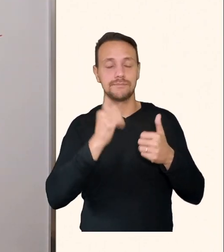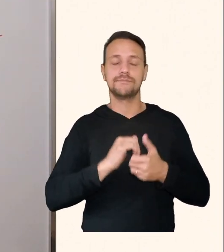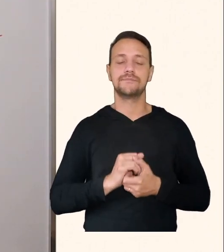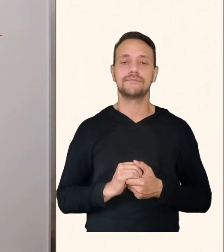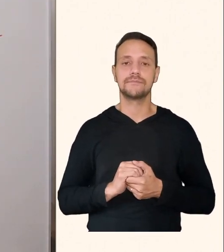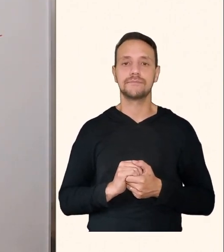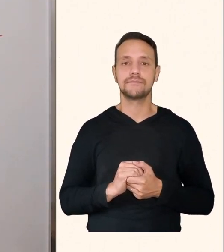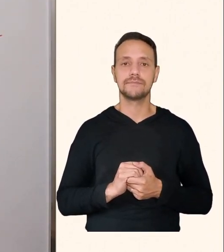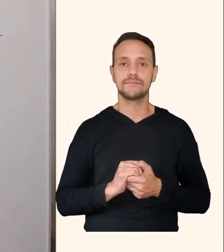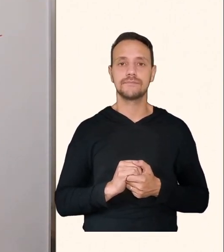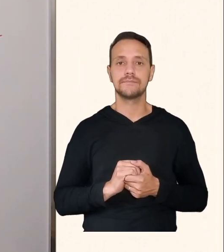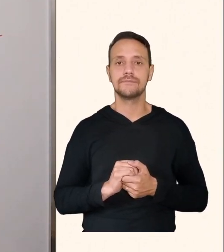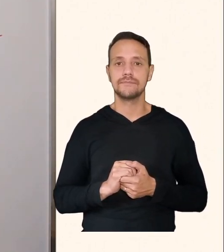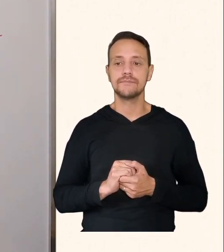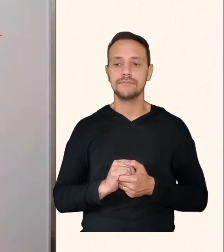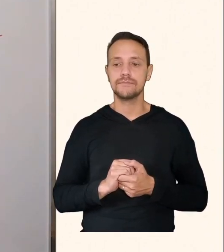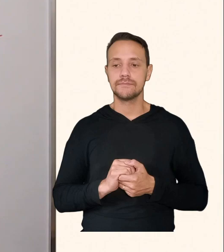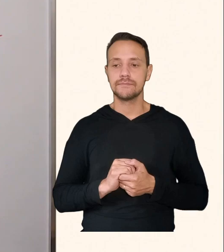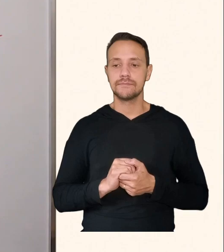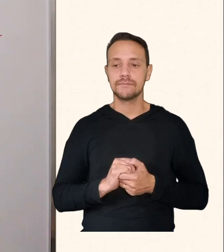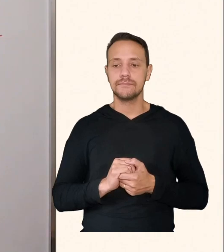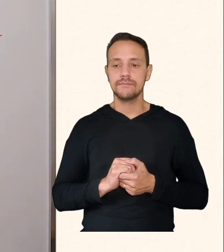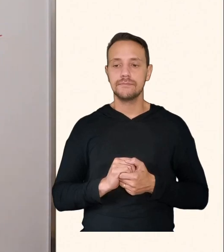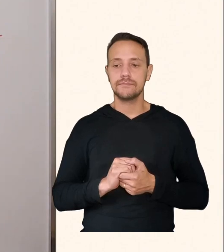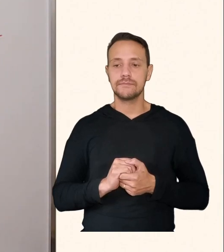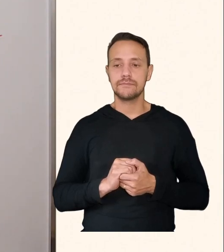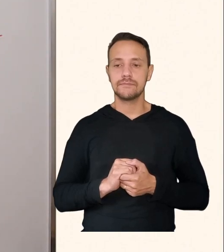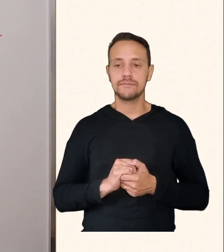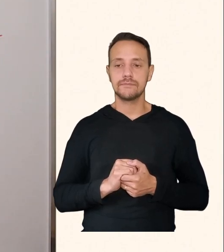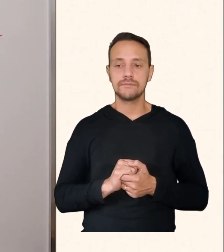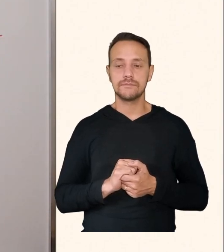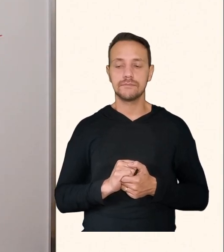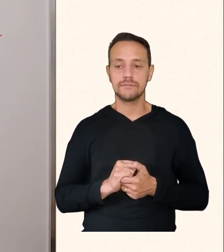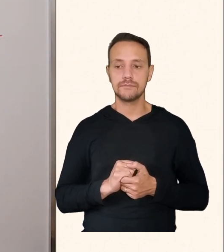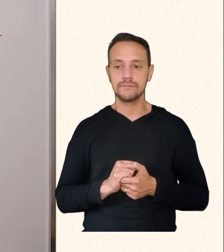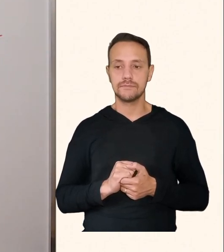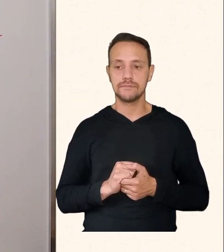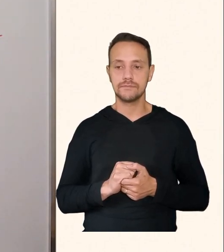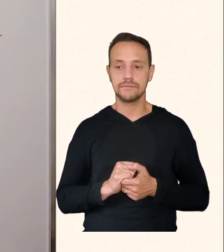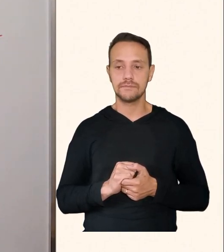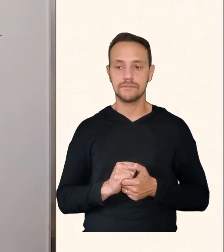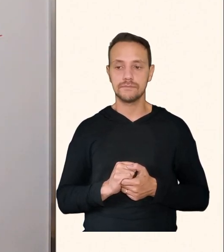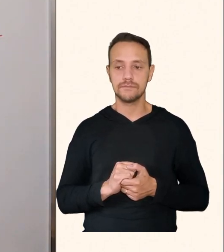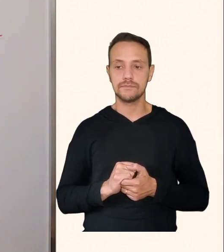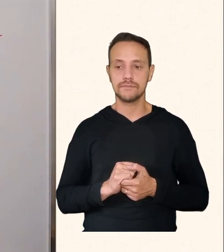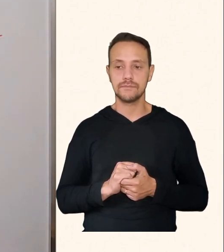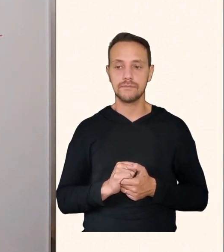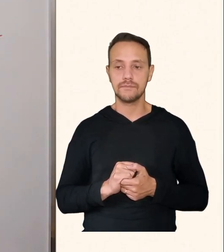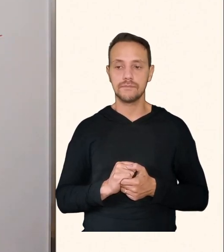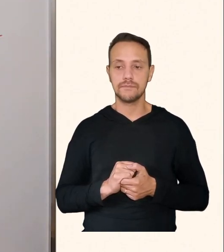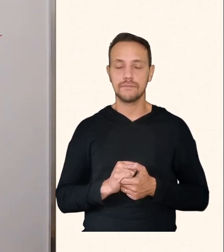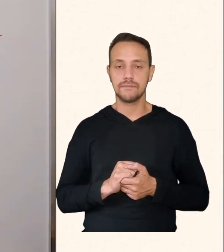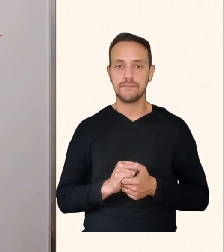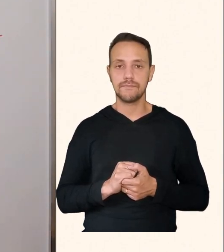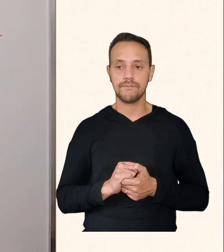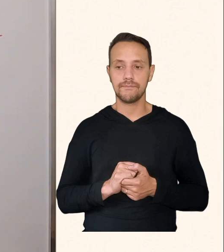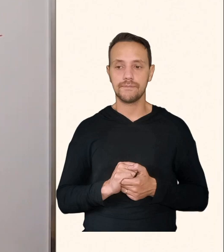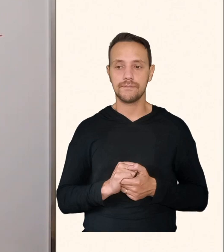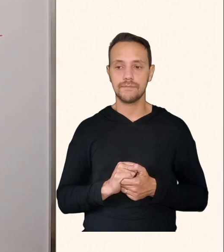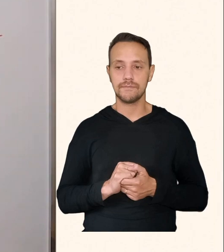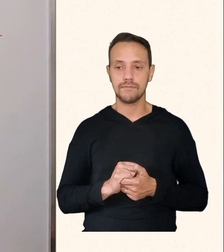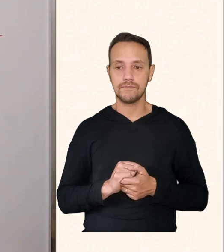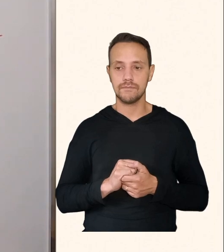ou negativo, mas na direção Y, que é o J chapéu. Por enquanto, só a direção.